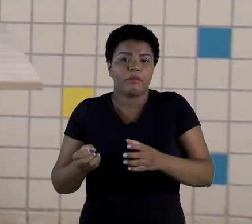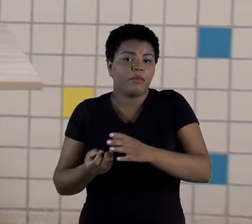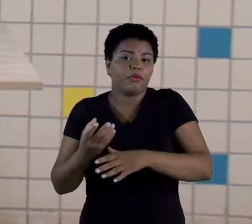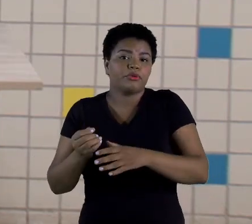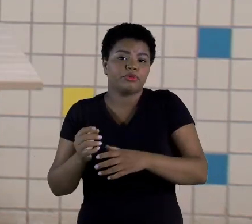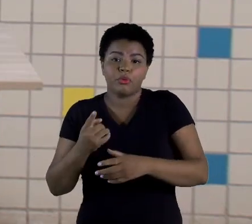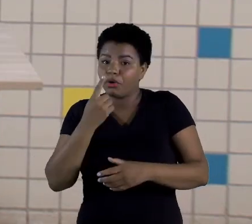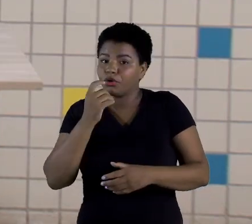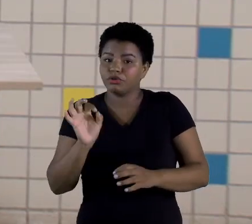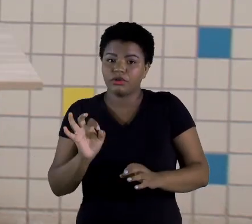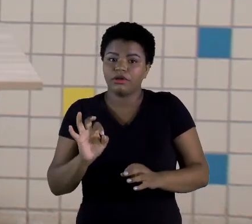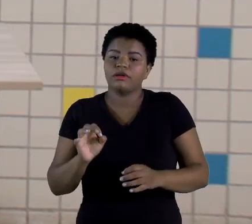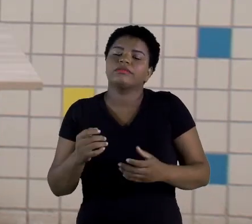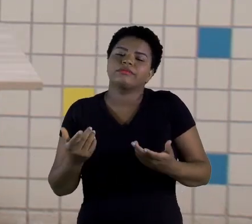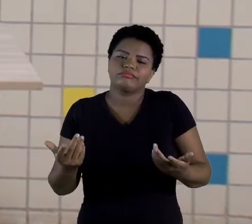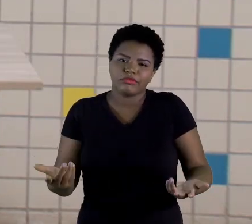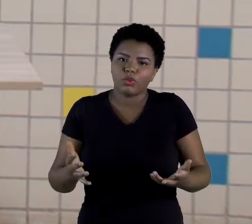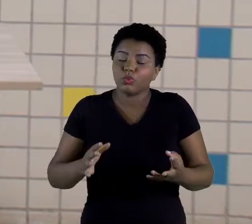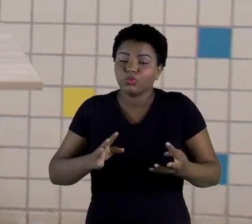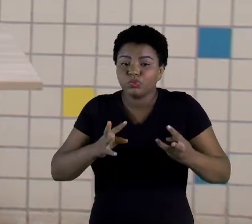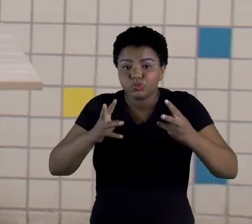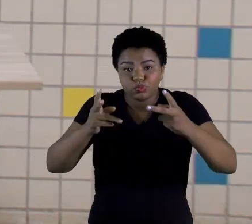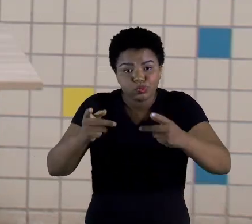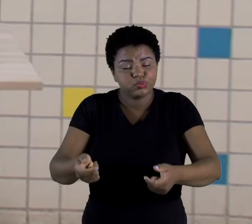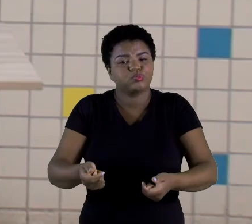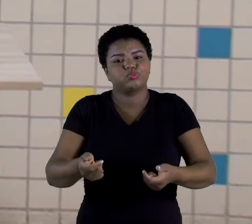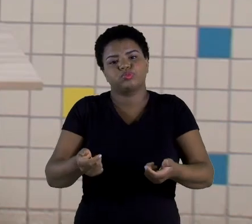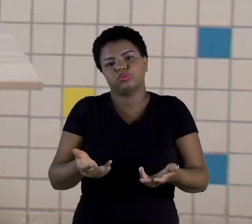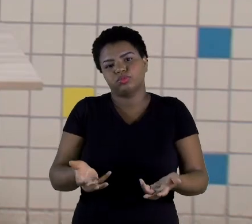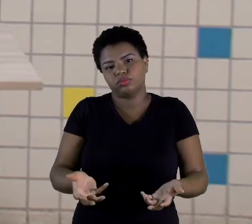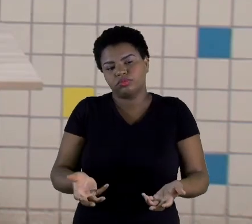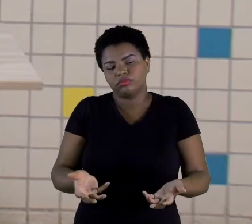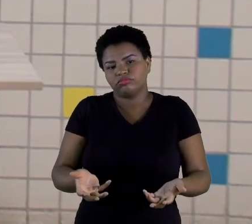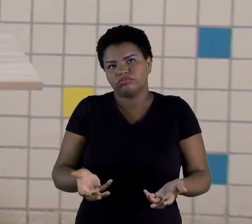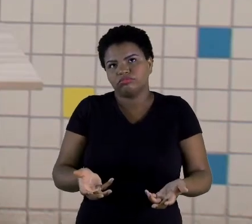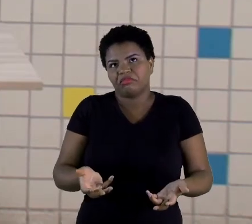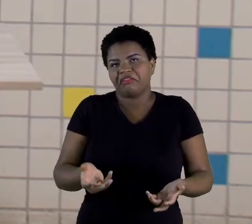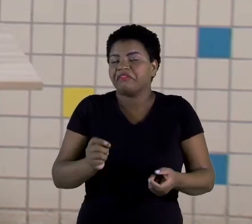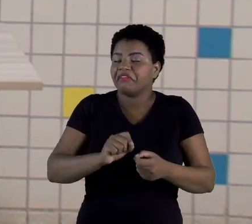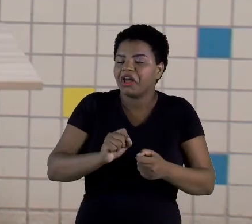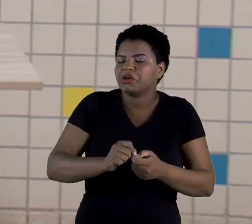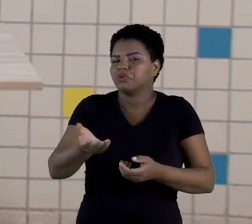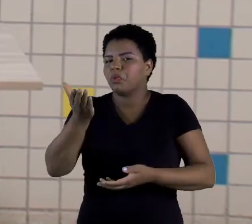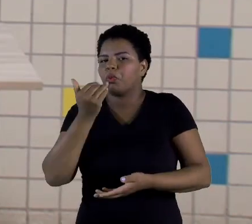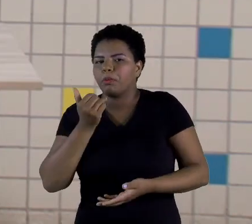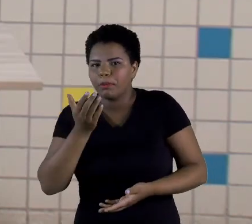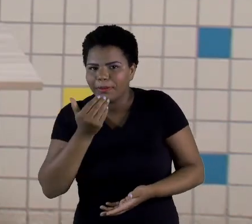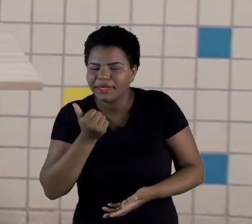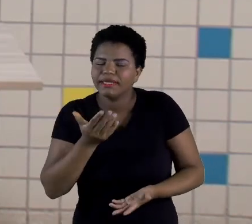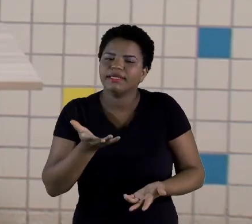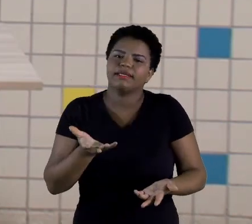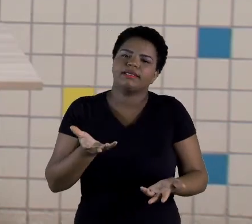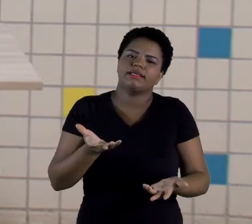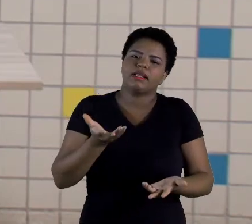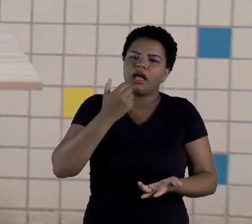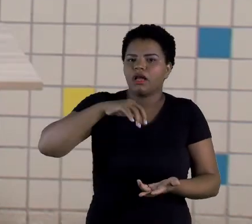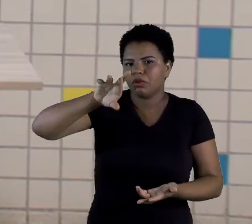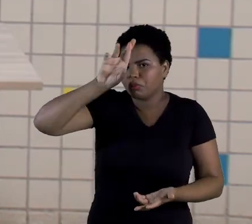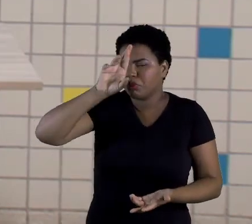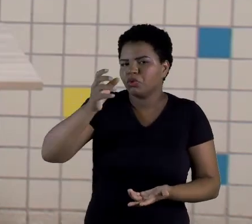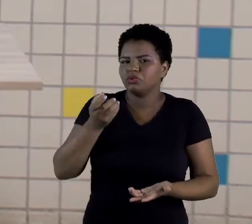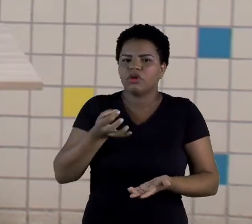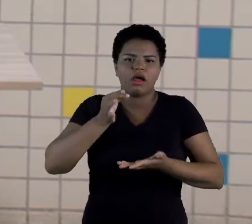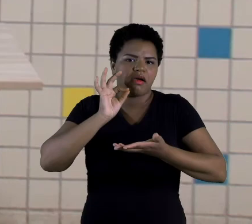Não é mesmo? Então, se você faz uma comida, um jantar, um almoço, café da manhã, você